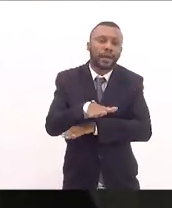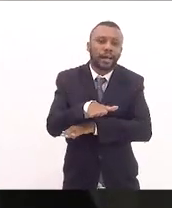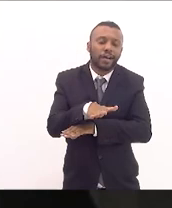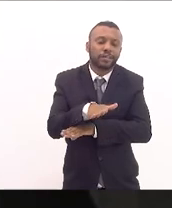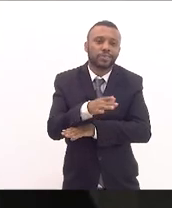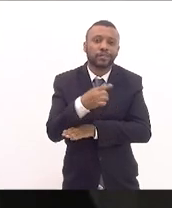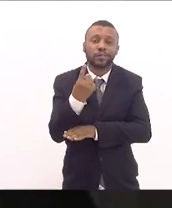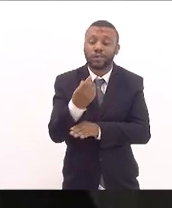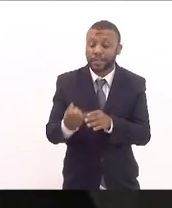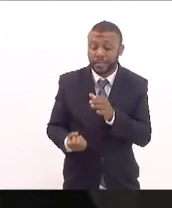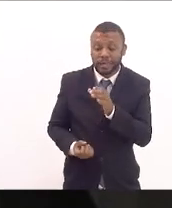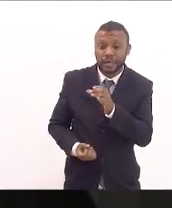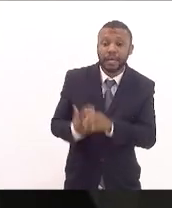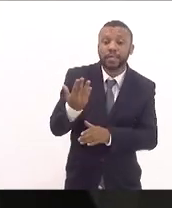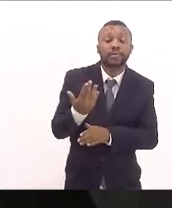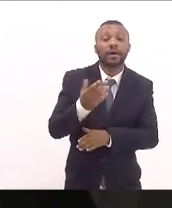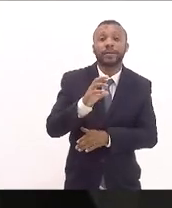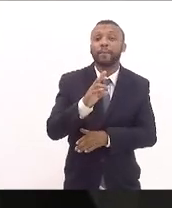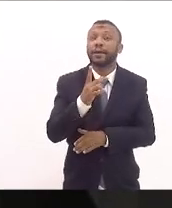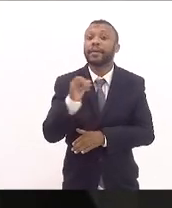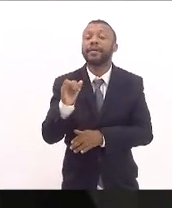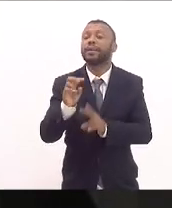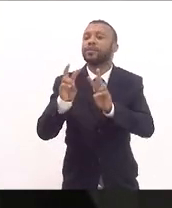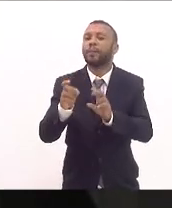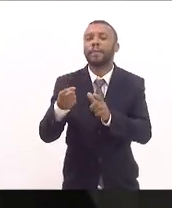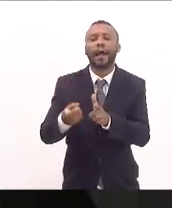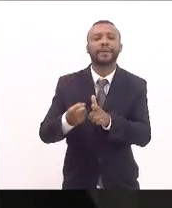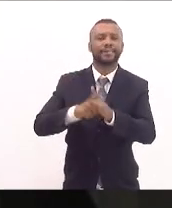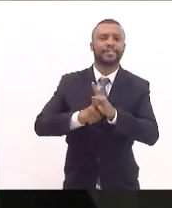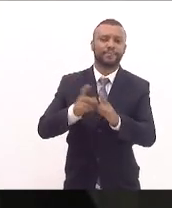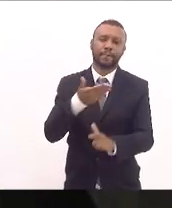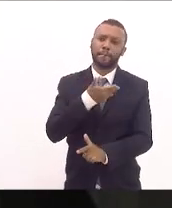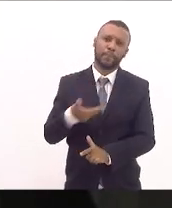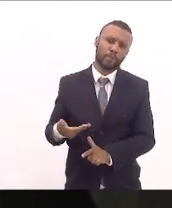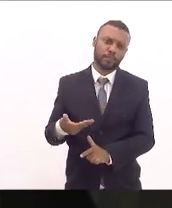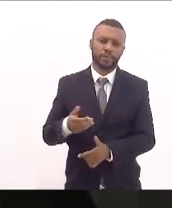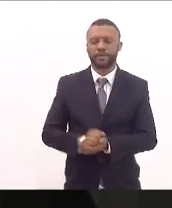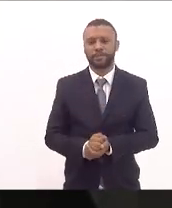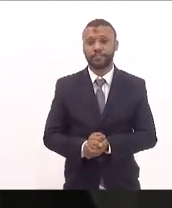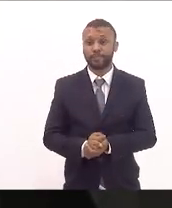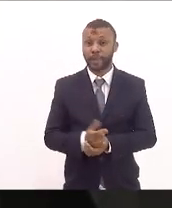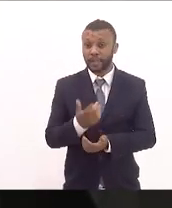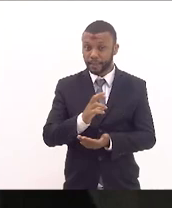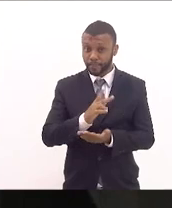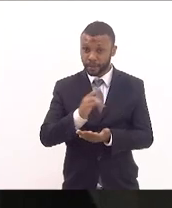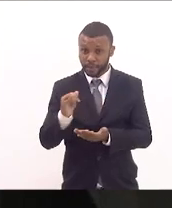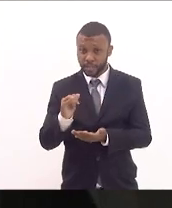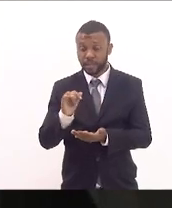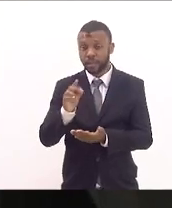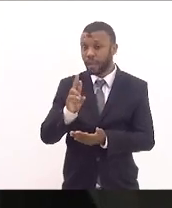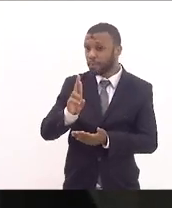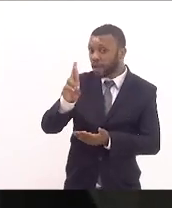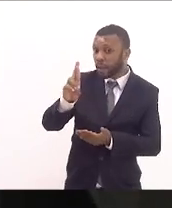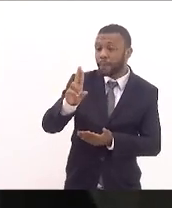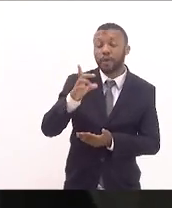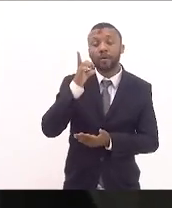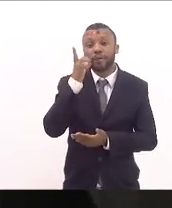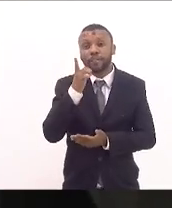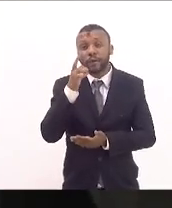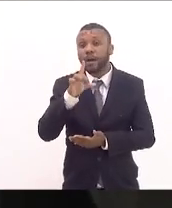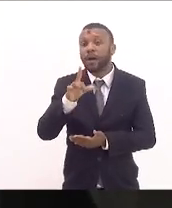da nossa CPI da dívida pública CPI presidida pelo Deputado Luiz Paulo